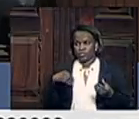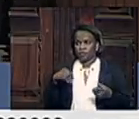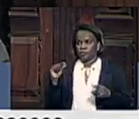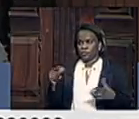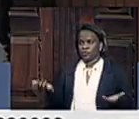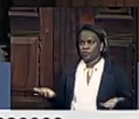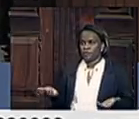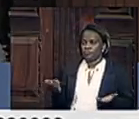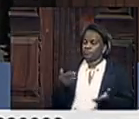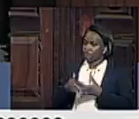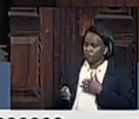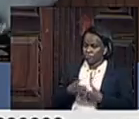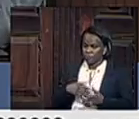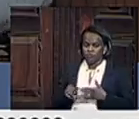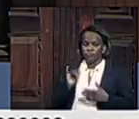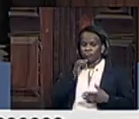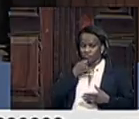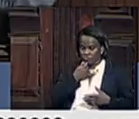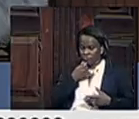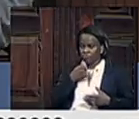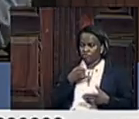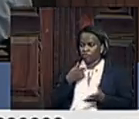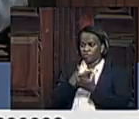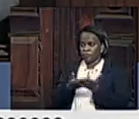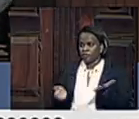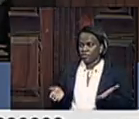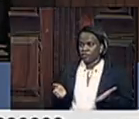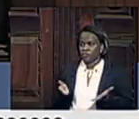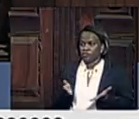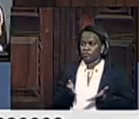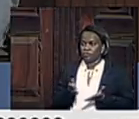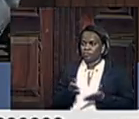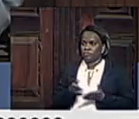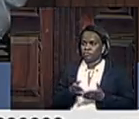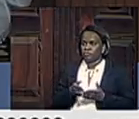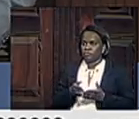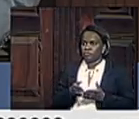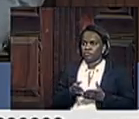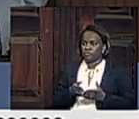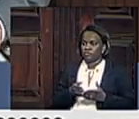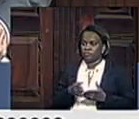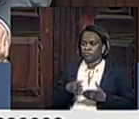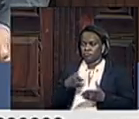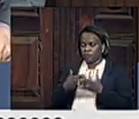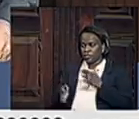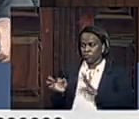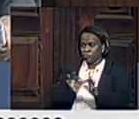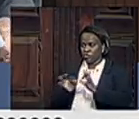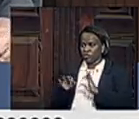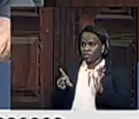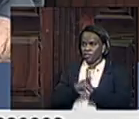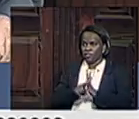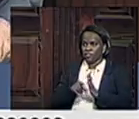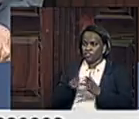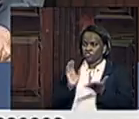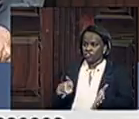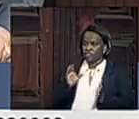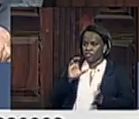senhor presidente, lamentavelmente perdemos a chance de derrotar esse projeto já na